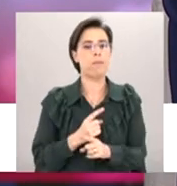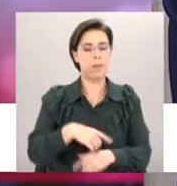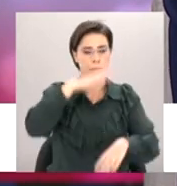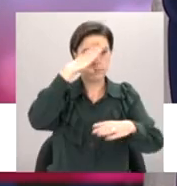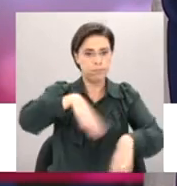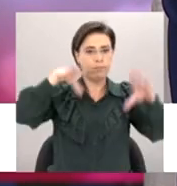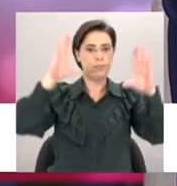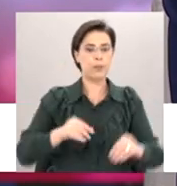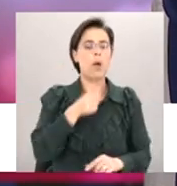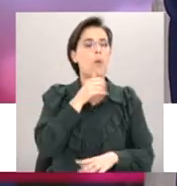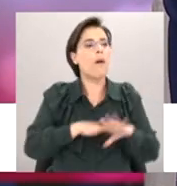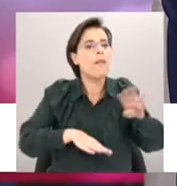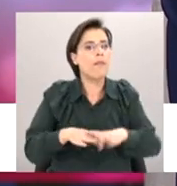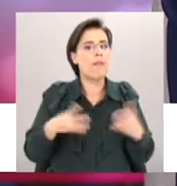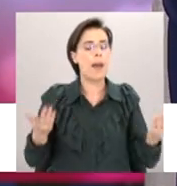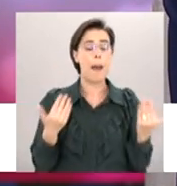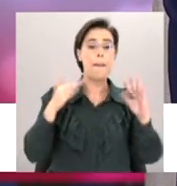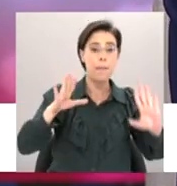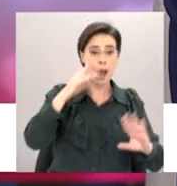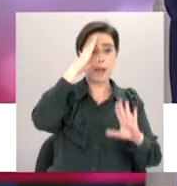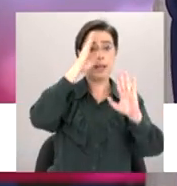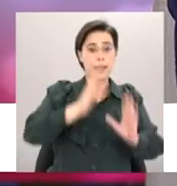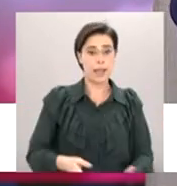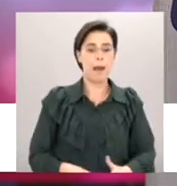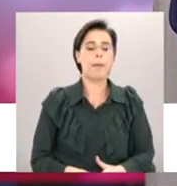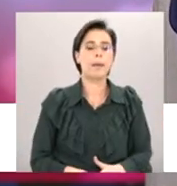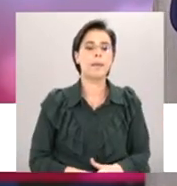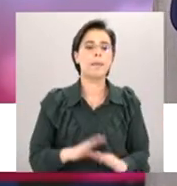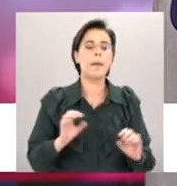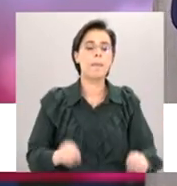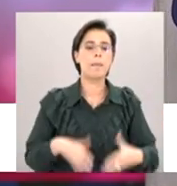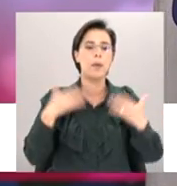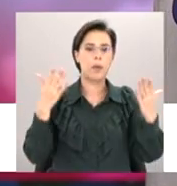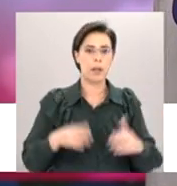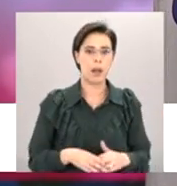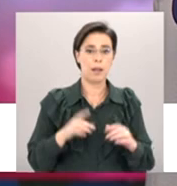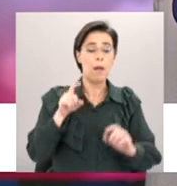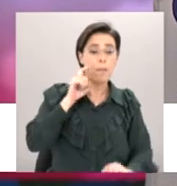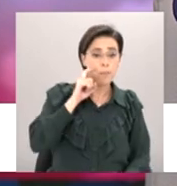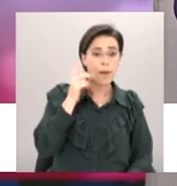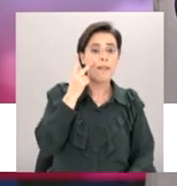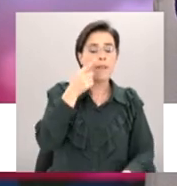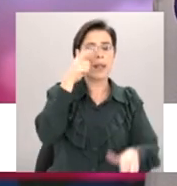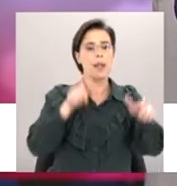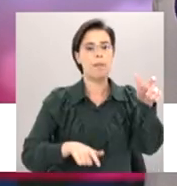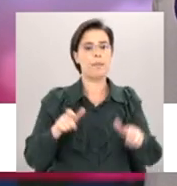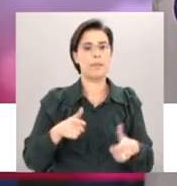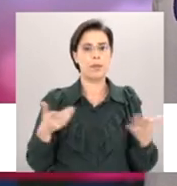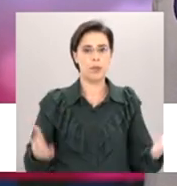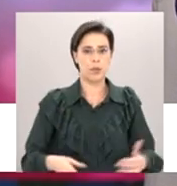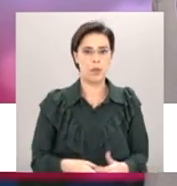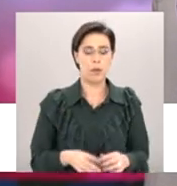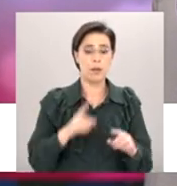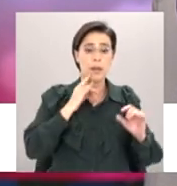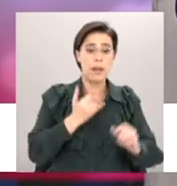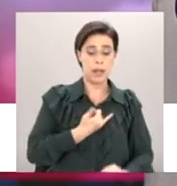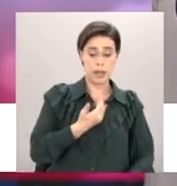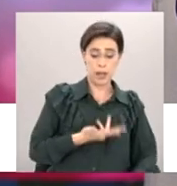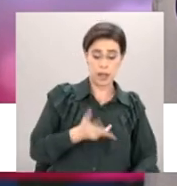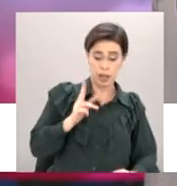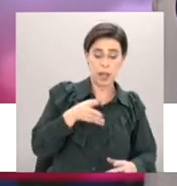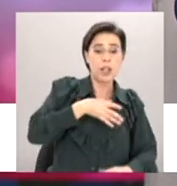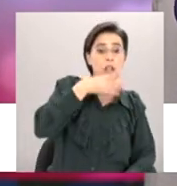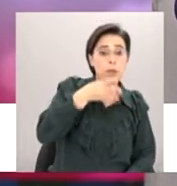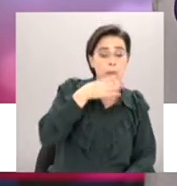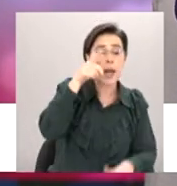não sabia o que fazer mas sabiam que tinham uma prioridade que era proteger a vida das pessoas e o que iniciativa Liberal